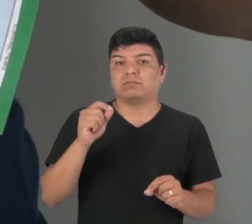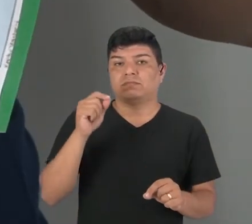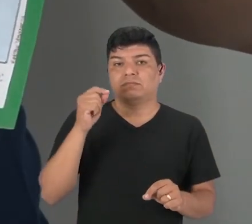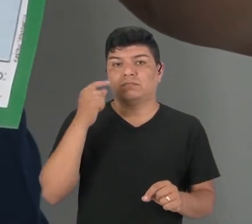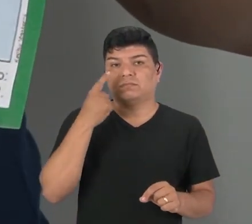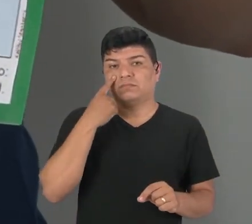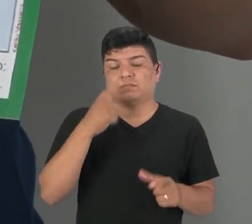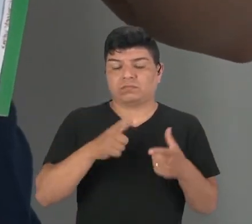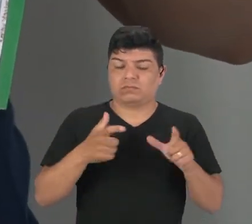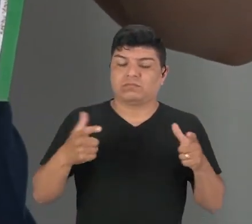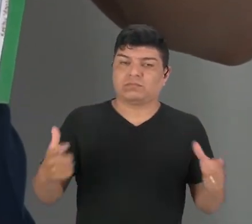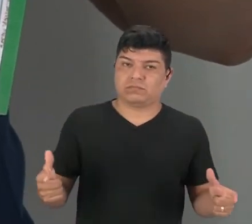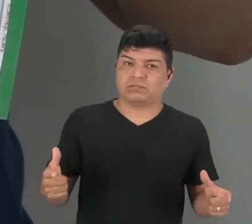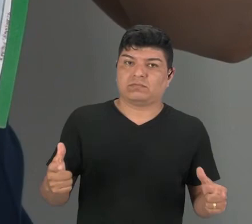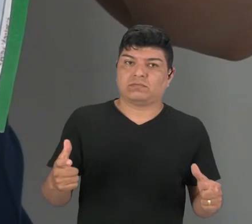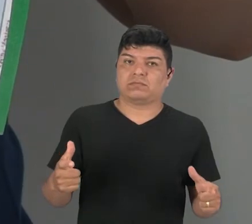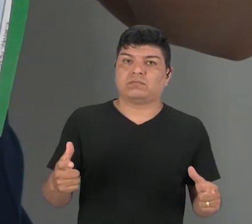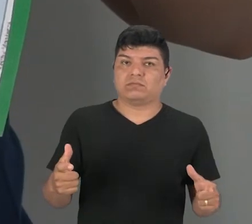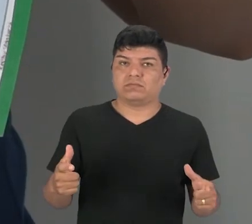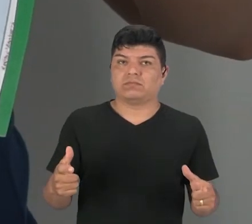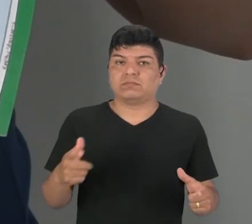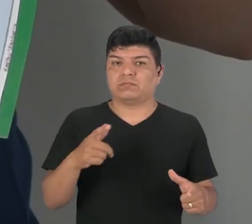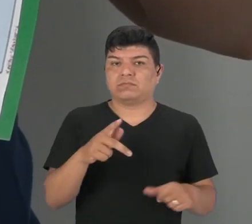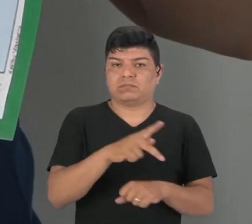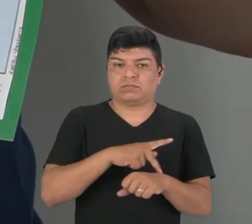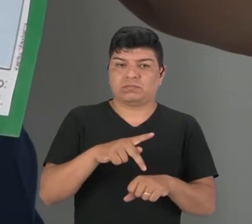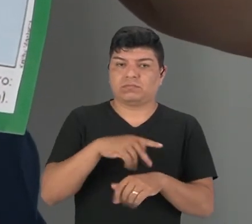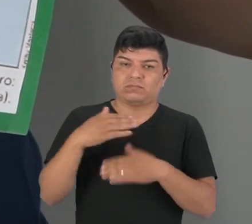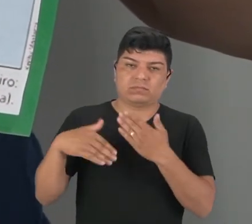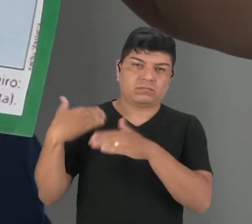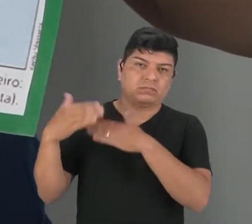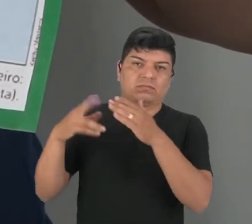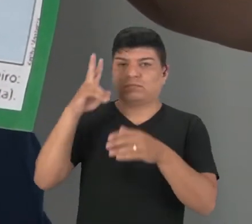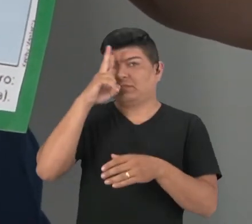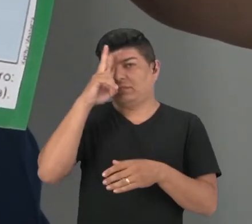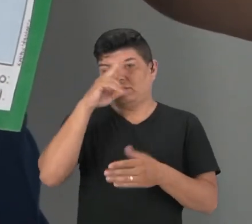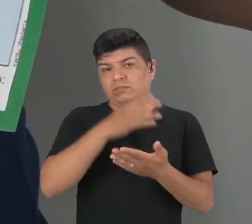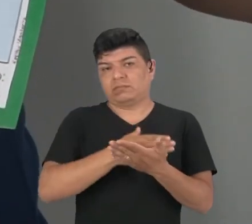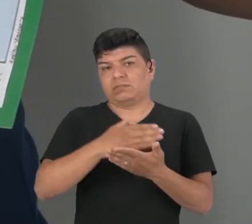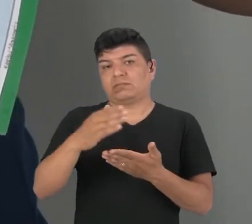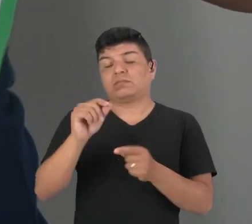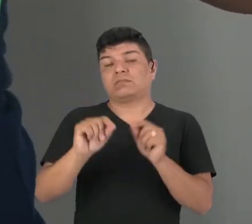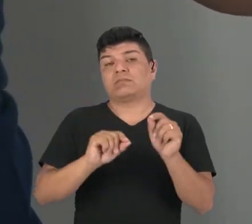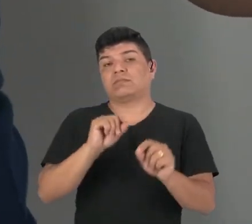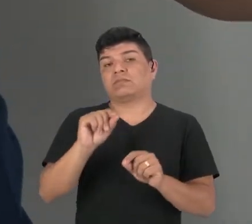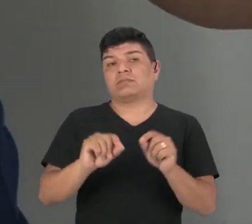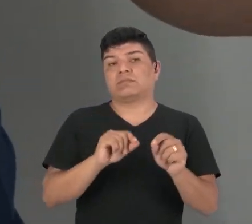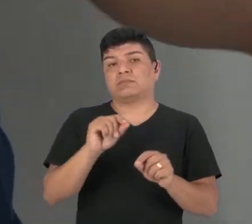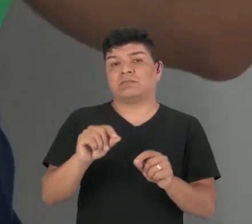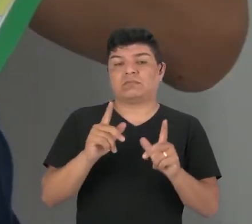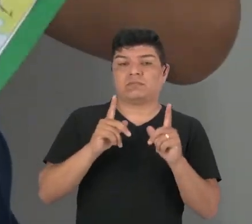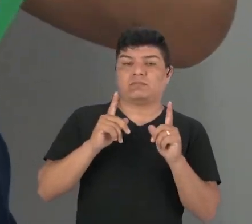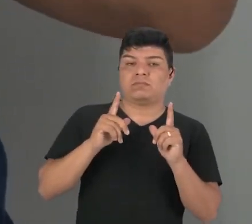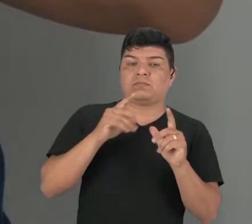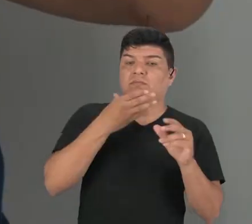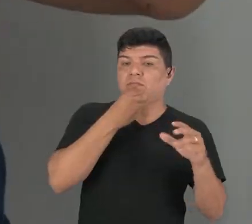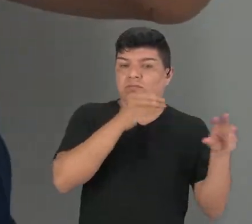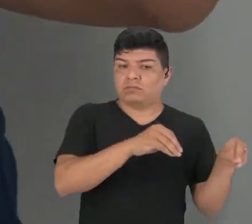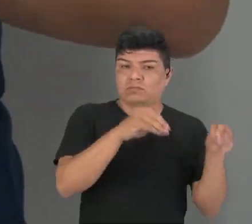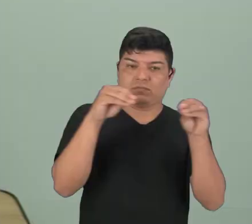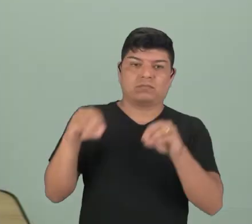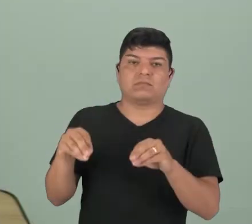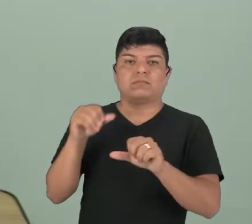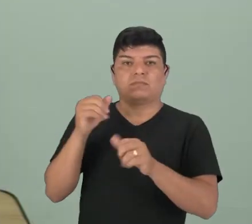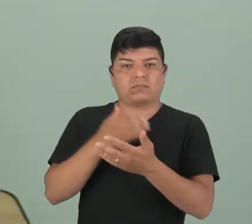né, crescendo, eles foram se desenvolvendo. Lembrando, eles começaram pela parte do nomadismo, que era